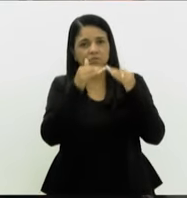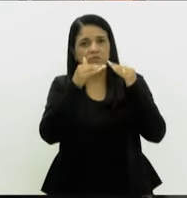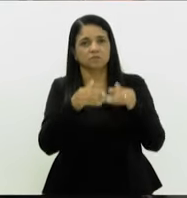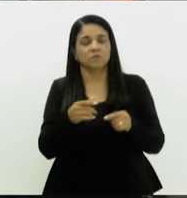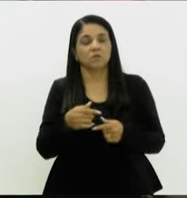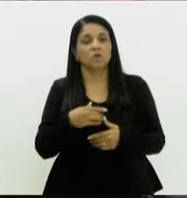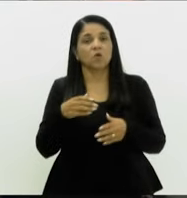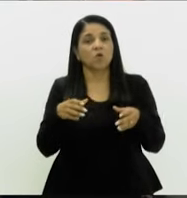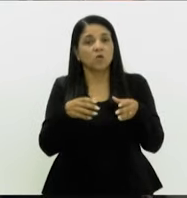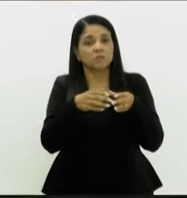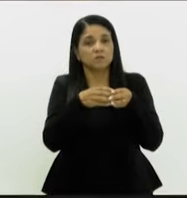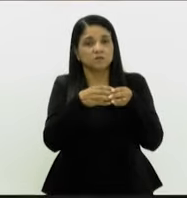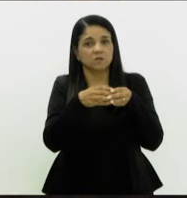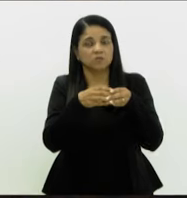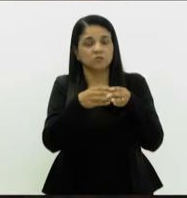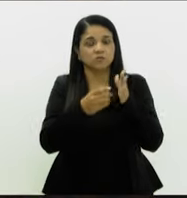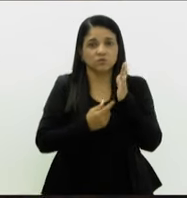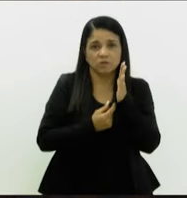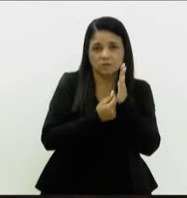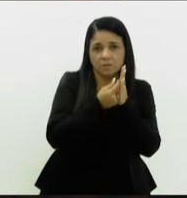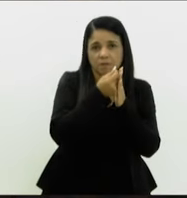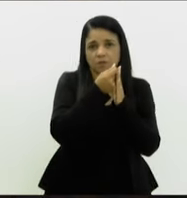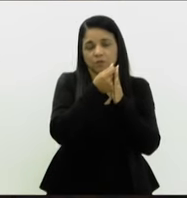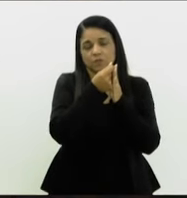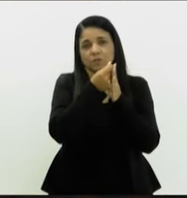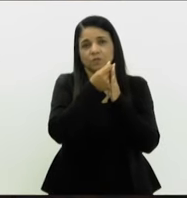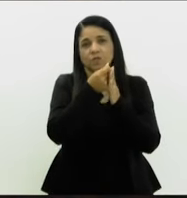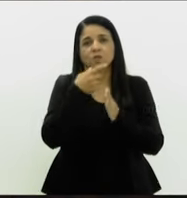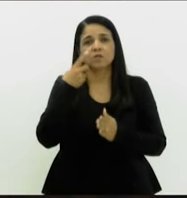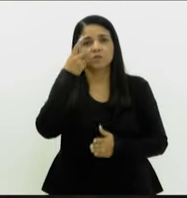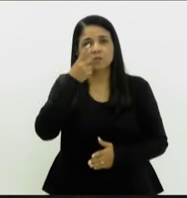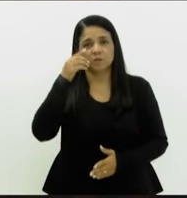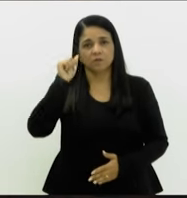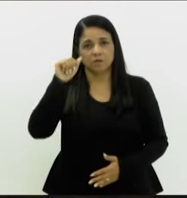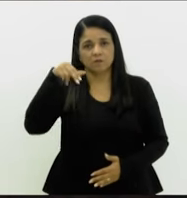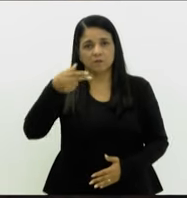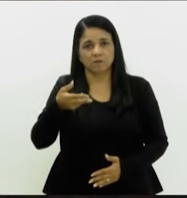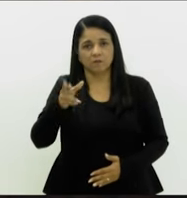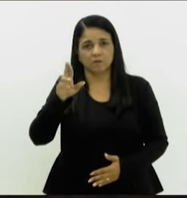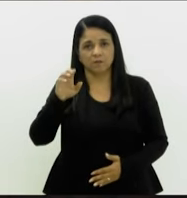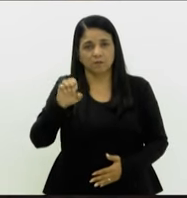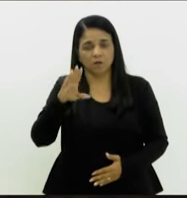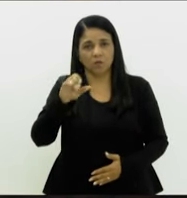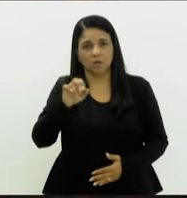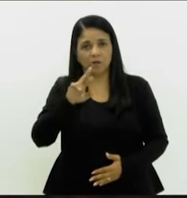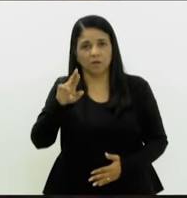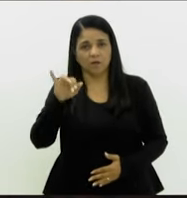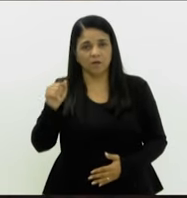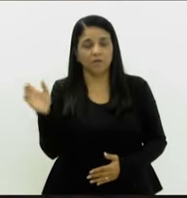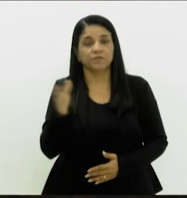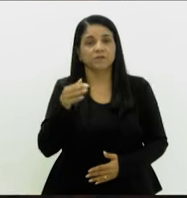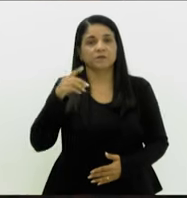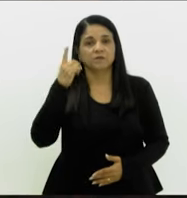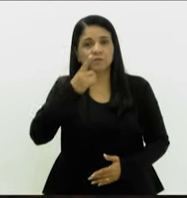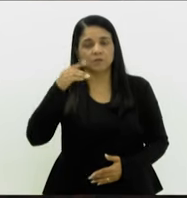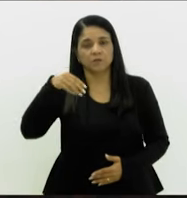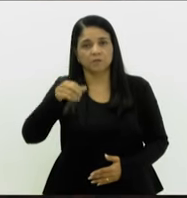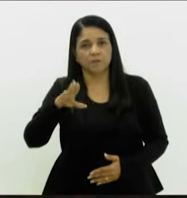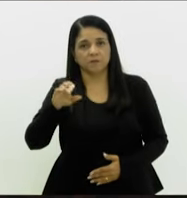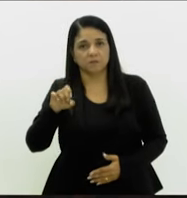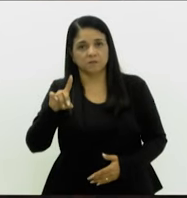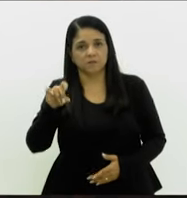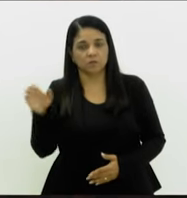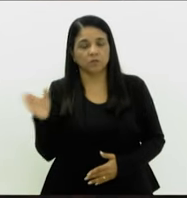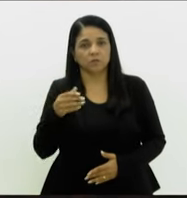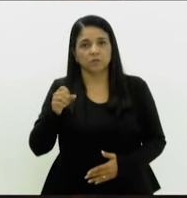Pela Comissão de Orçamento, deputado André Correia, deputado Carlos Macedo, deputado